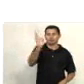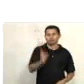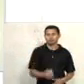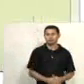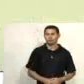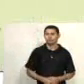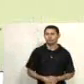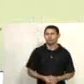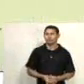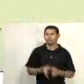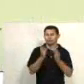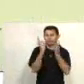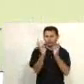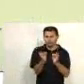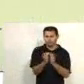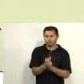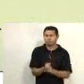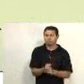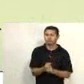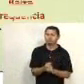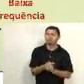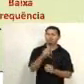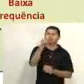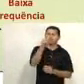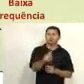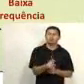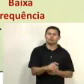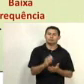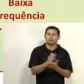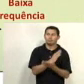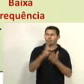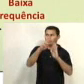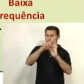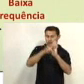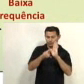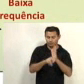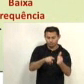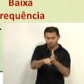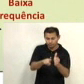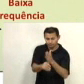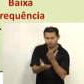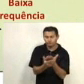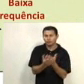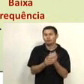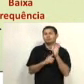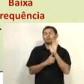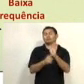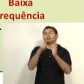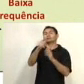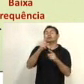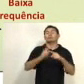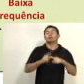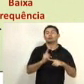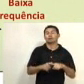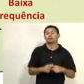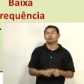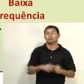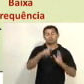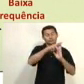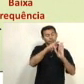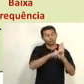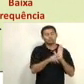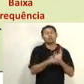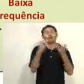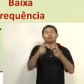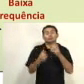99,74%, certo? Então essa seria uma das regras da estatística e eu já vou mostrar para vocês por que essa regra, de onde